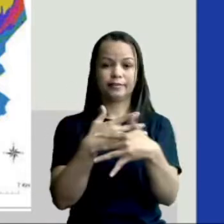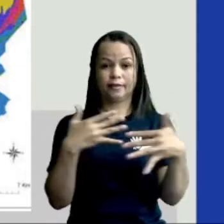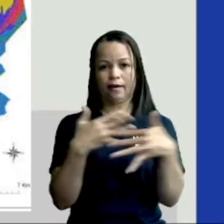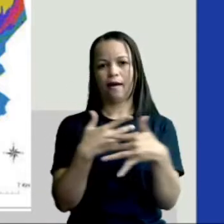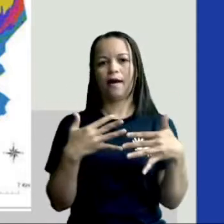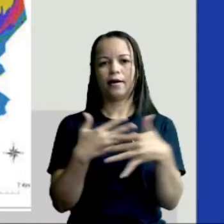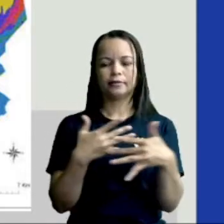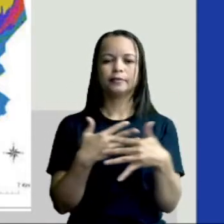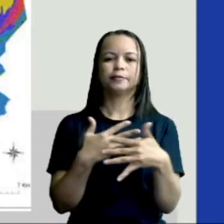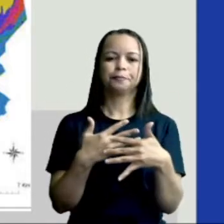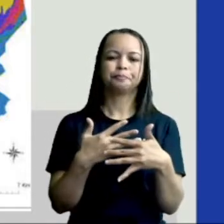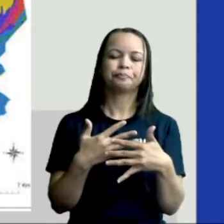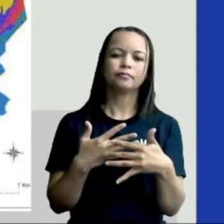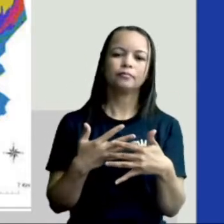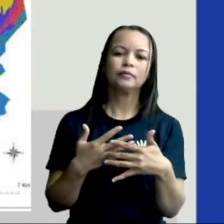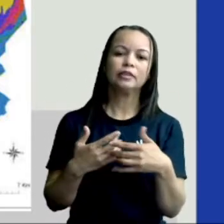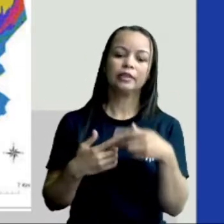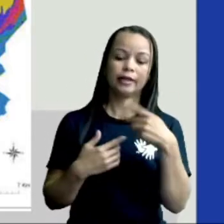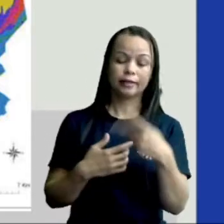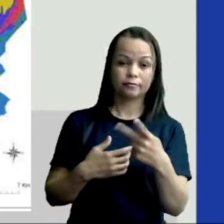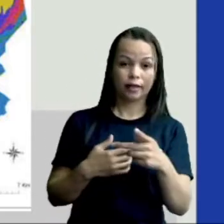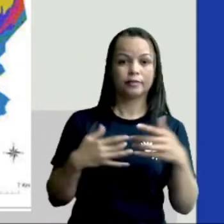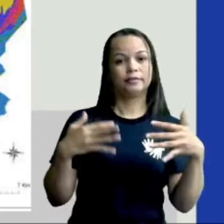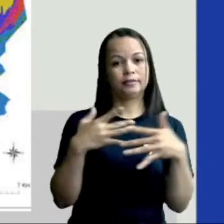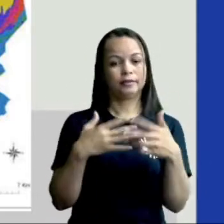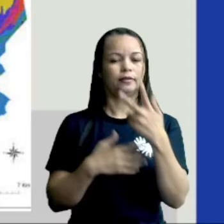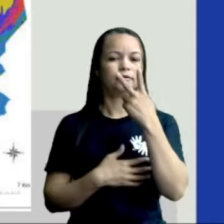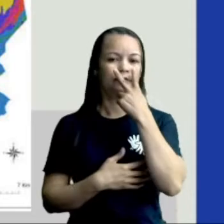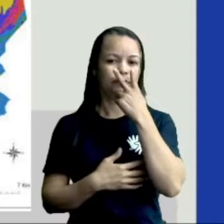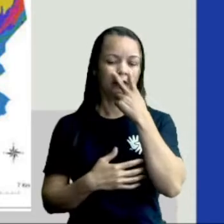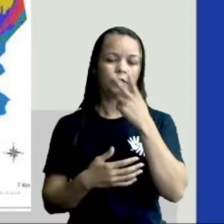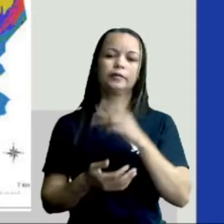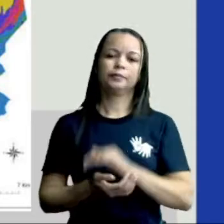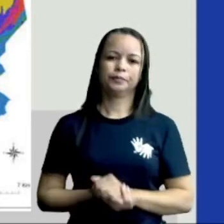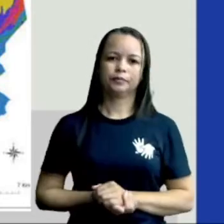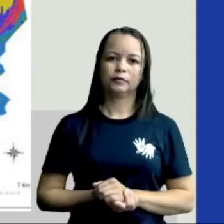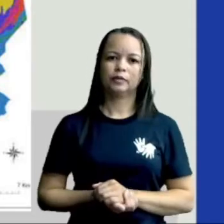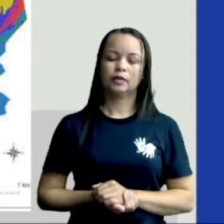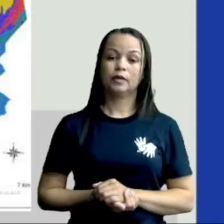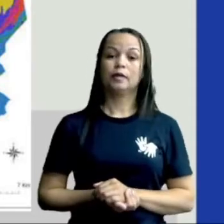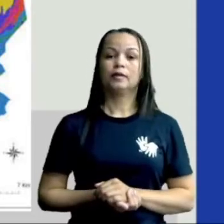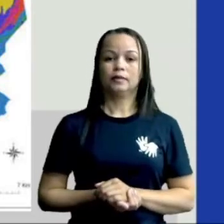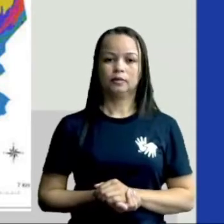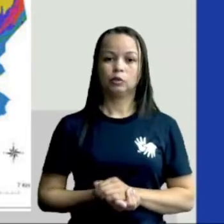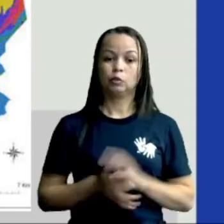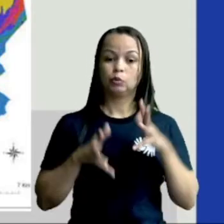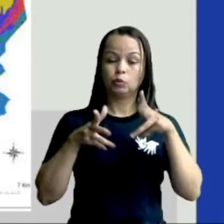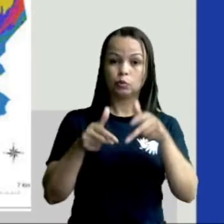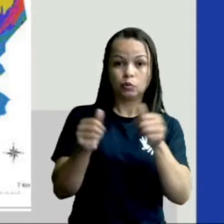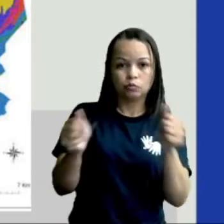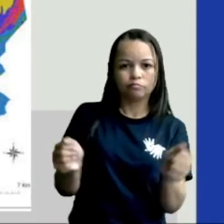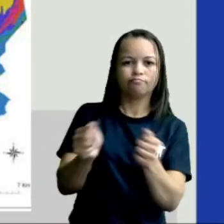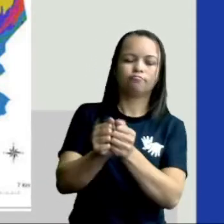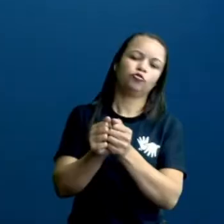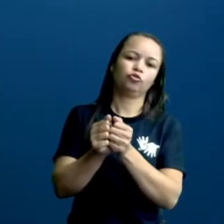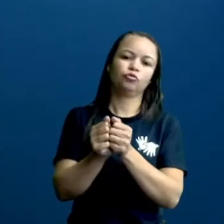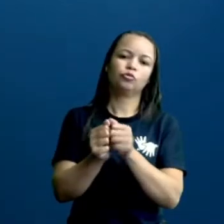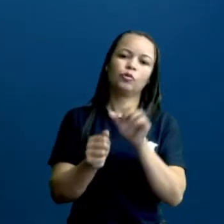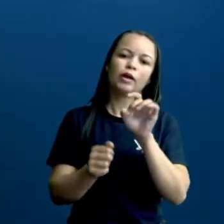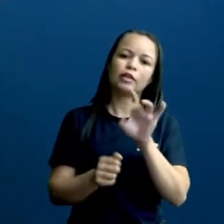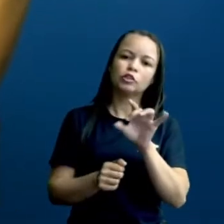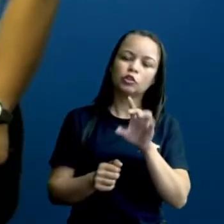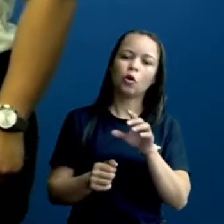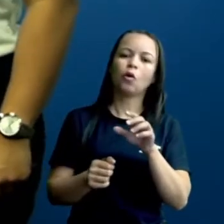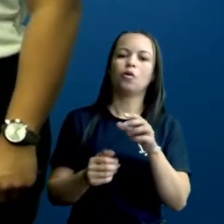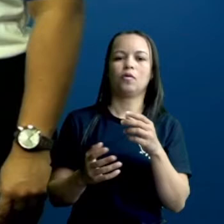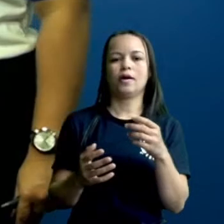Joaquim, Barra de Guabiraba e Riacho das Almas e Cortês. Gente, tudo isso junto era Santo